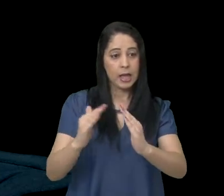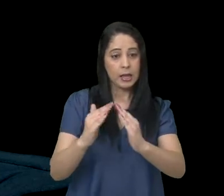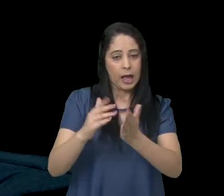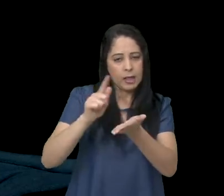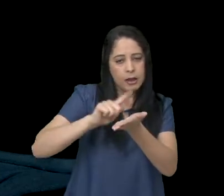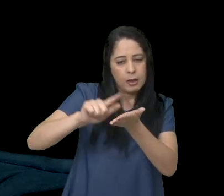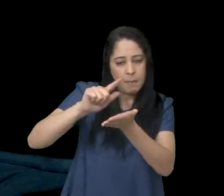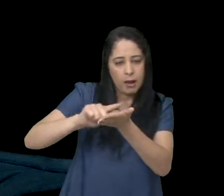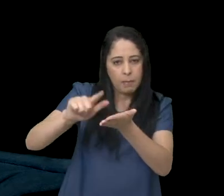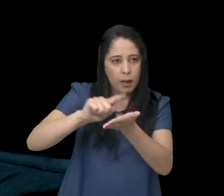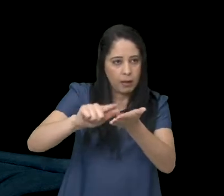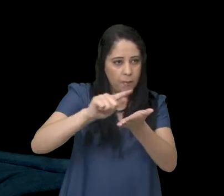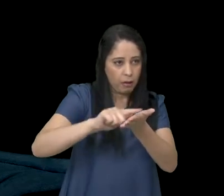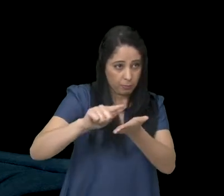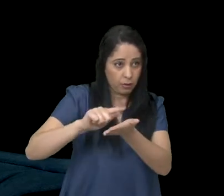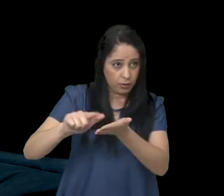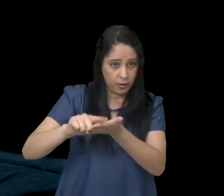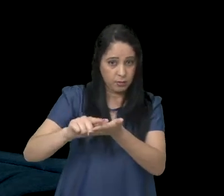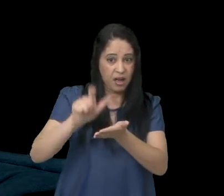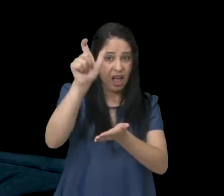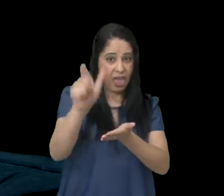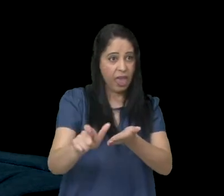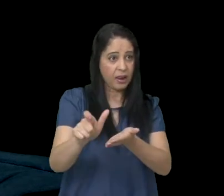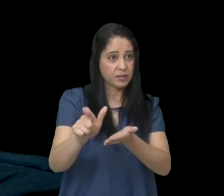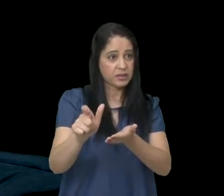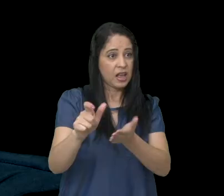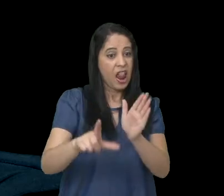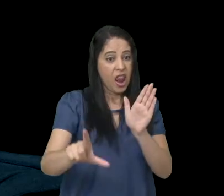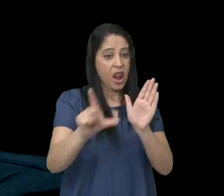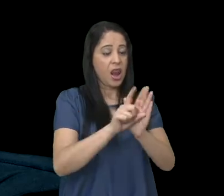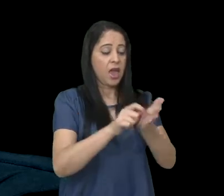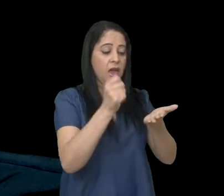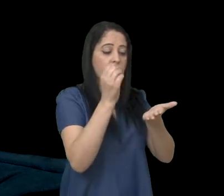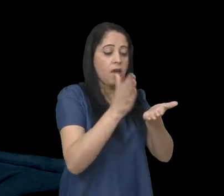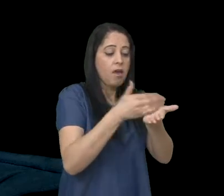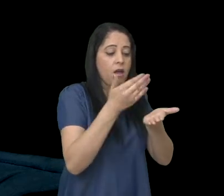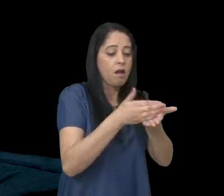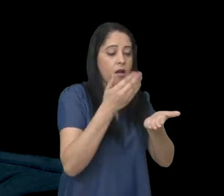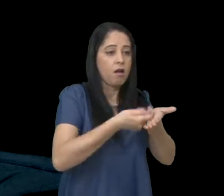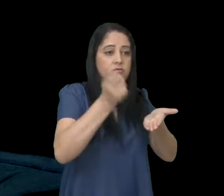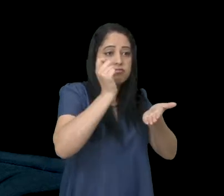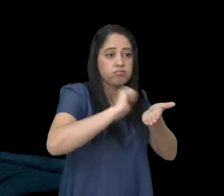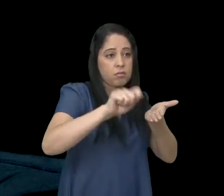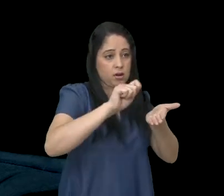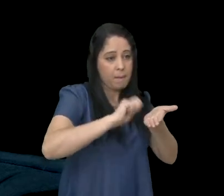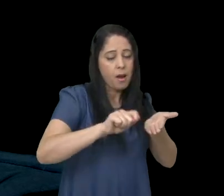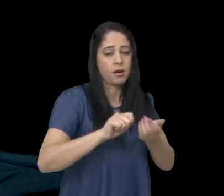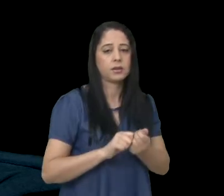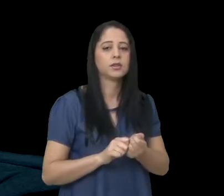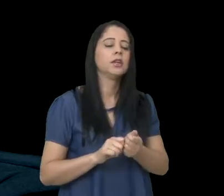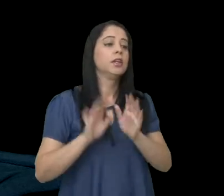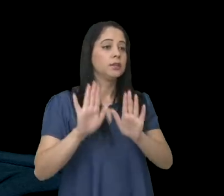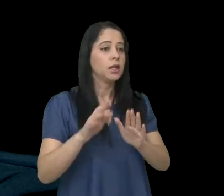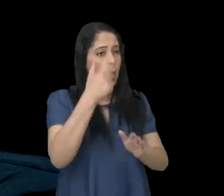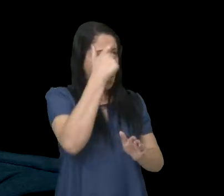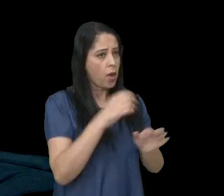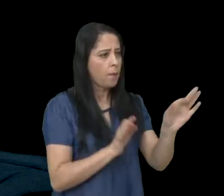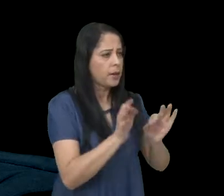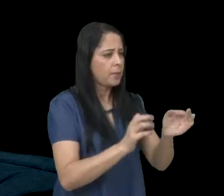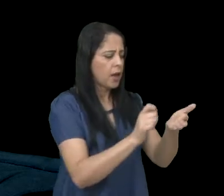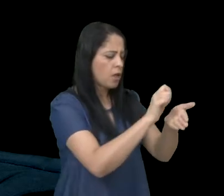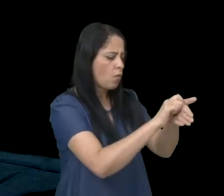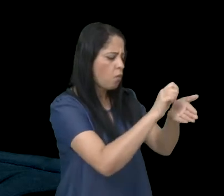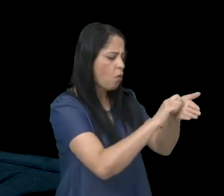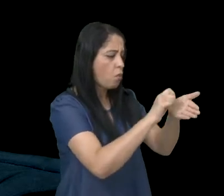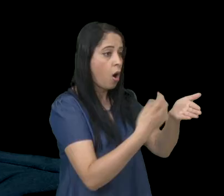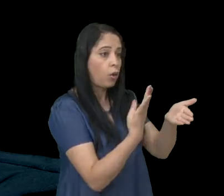de 4.000 mulheres trabalhadoras que assinaram ou pessoas que foram solidárias. E, assim,